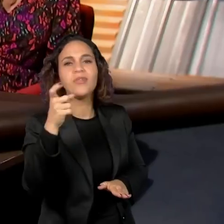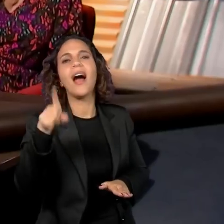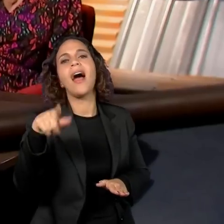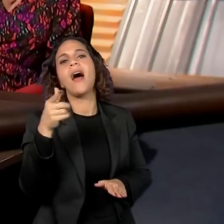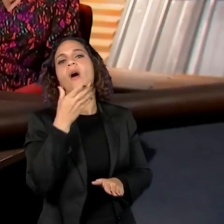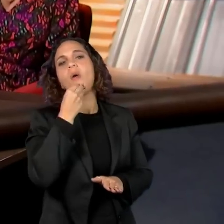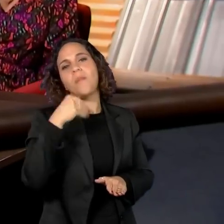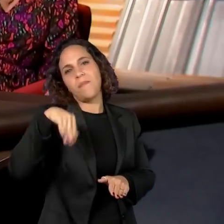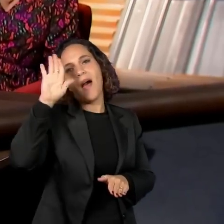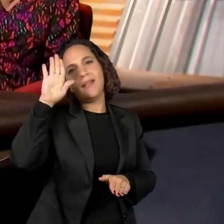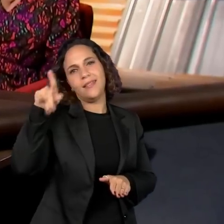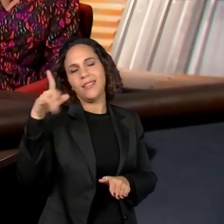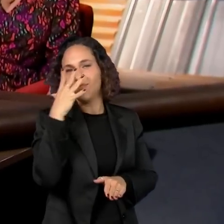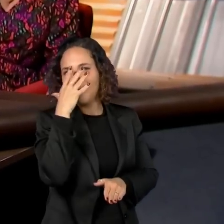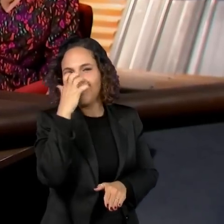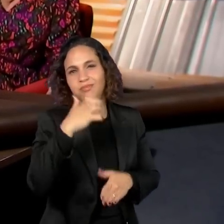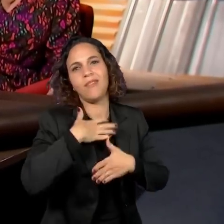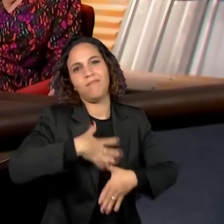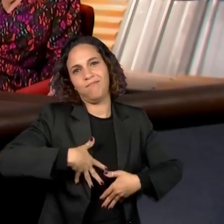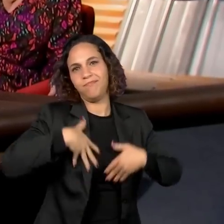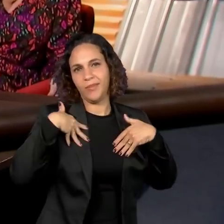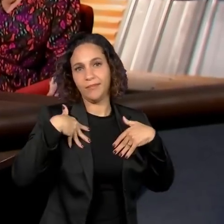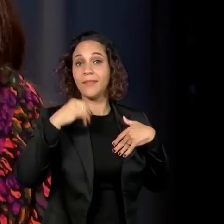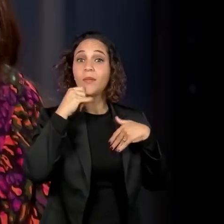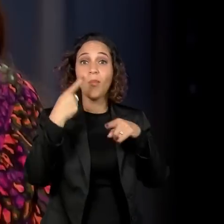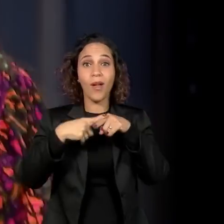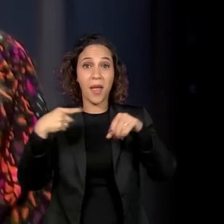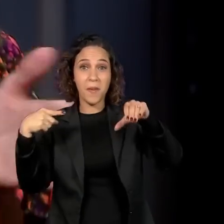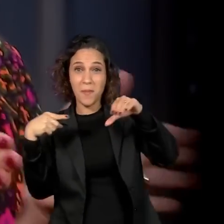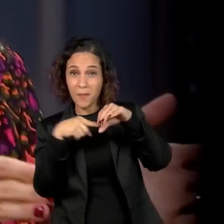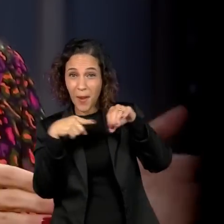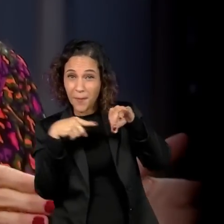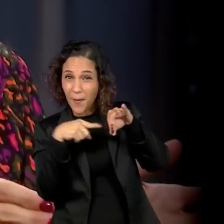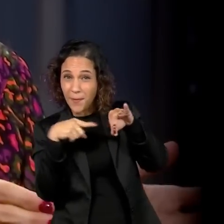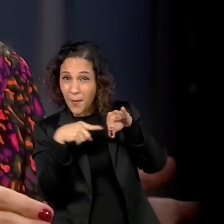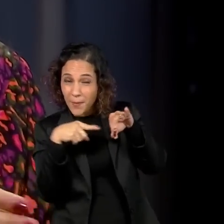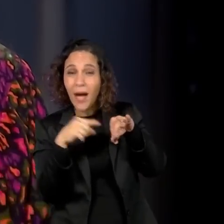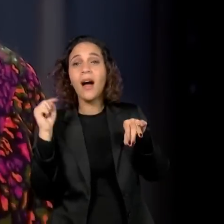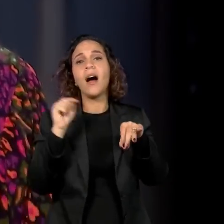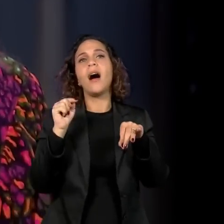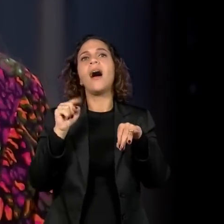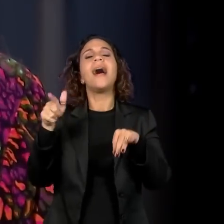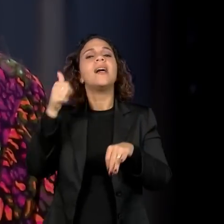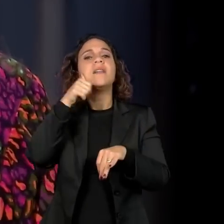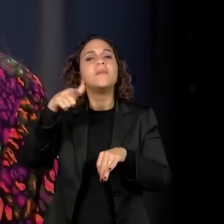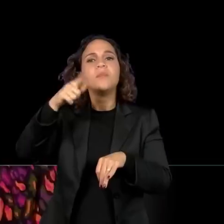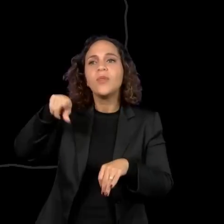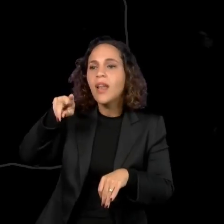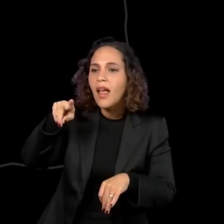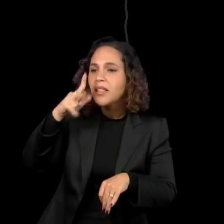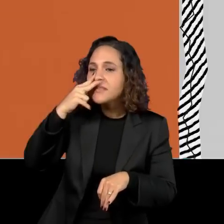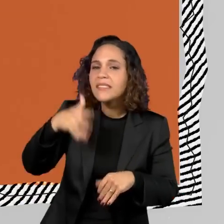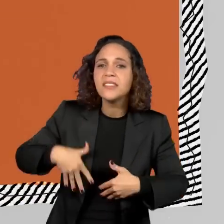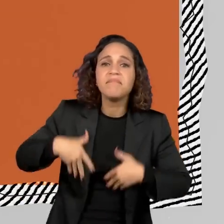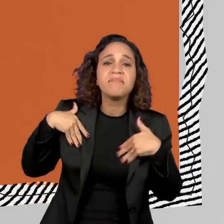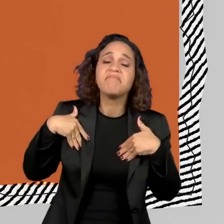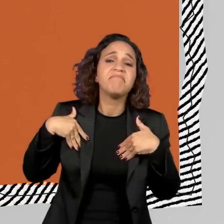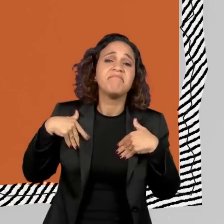Né? As práticas que estão ali envolvendo principalmente a penetração não são a que mais levam as mulheres ao orgasmo.